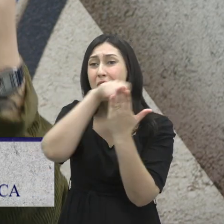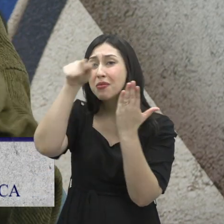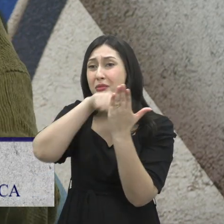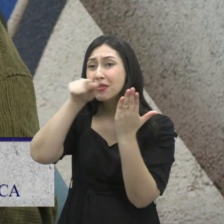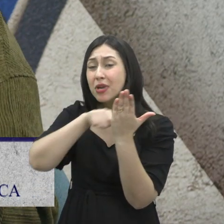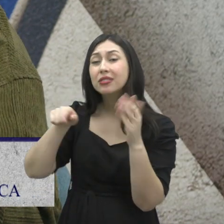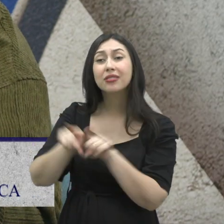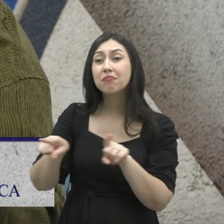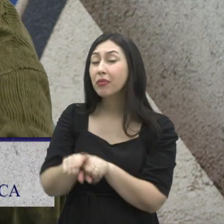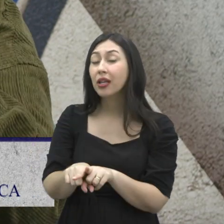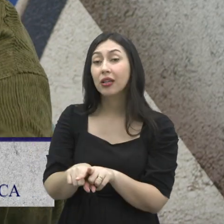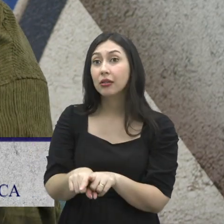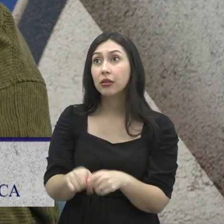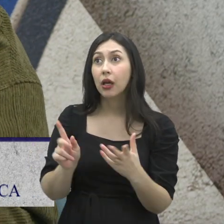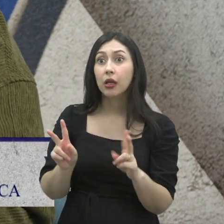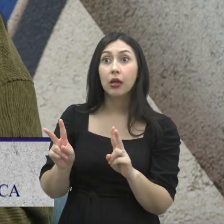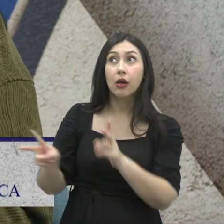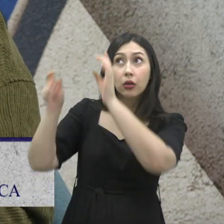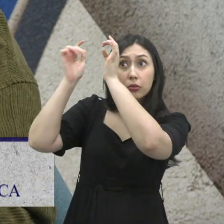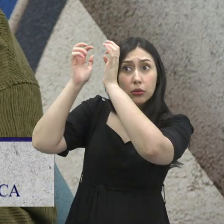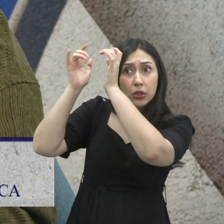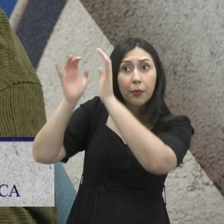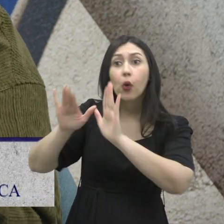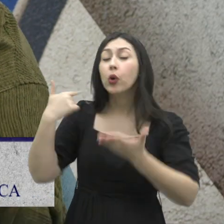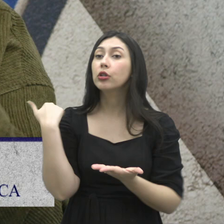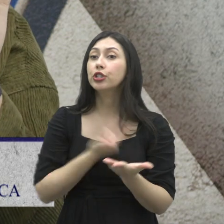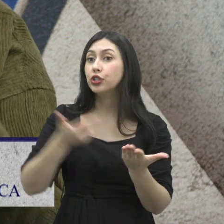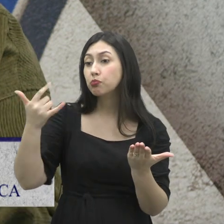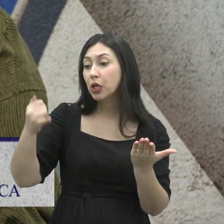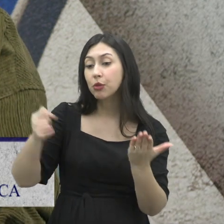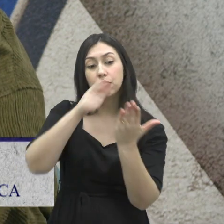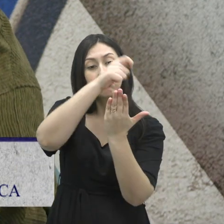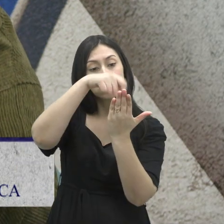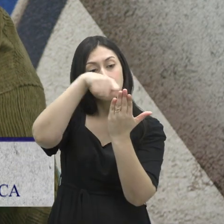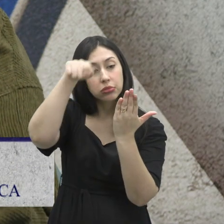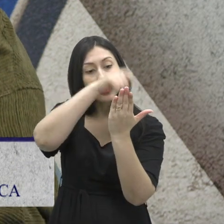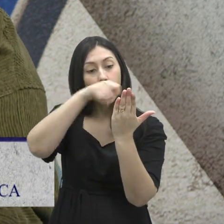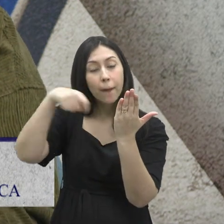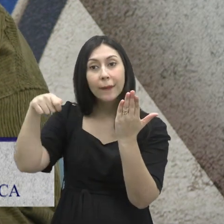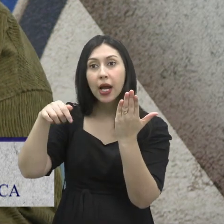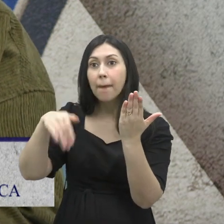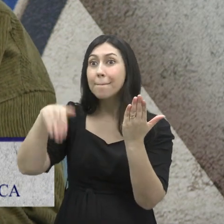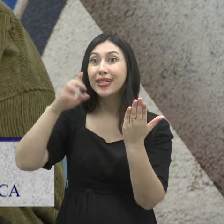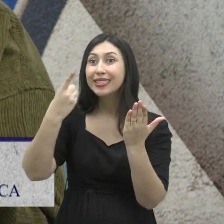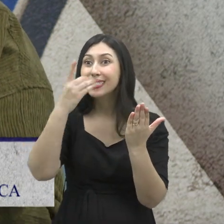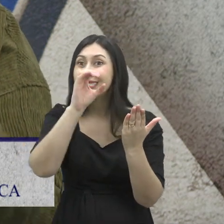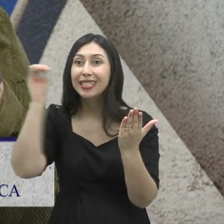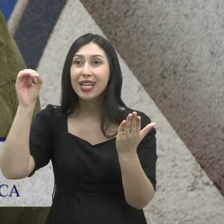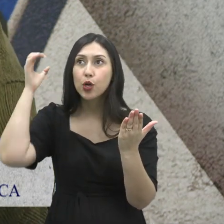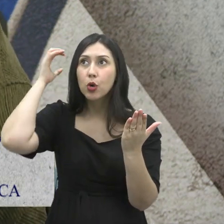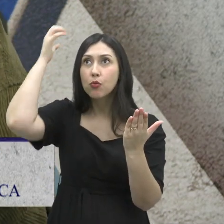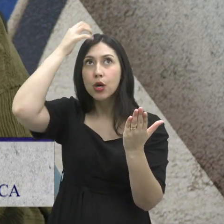né? Neurologicamente falando, quando nós escrevemos algo, a gente utiliza mais de 100 áreas do nosso cérebro, né? São